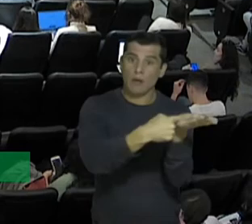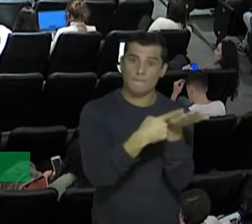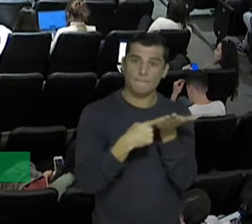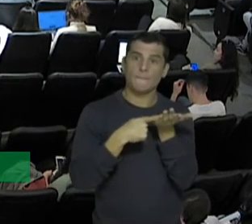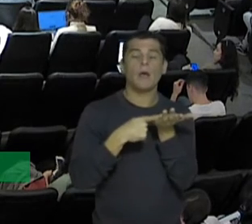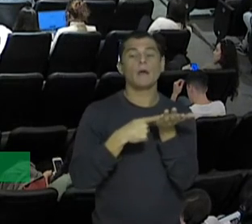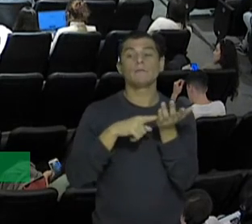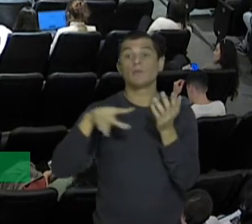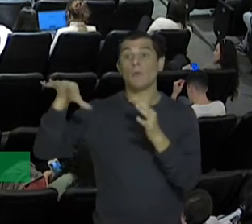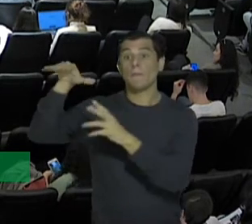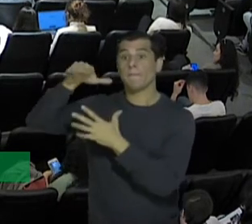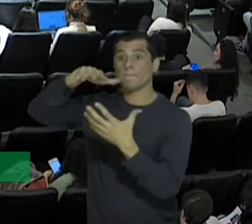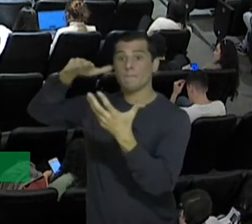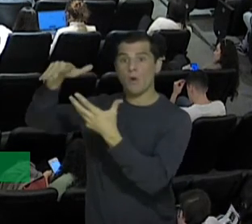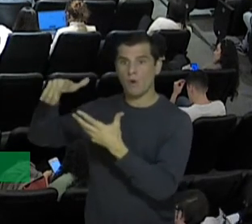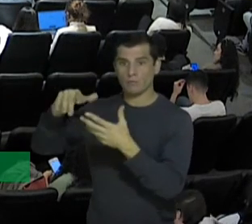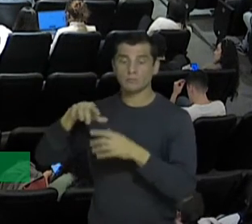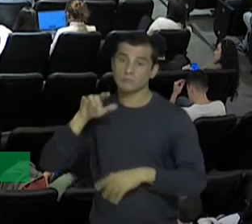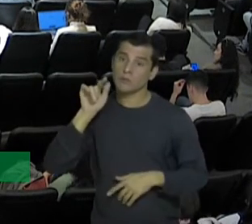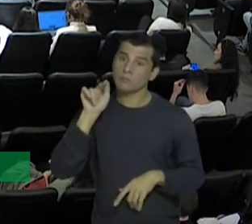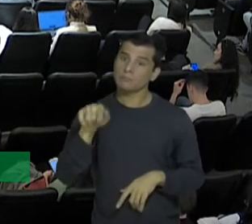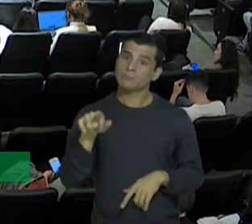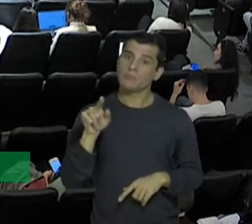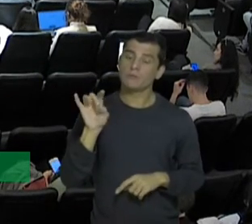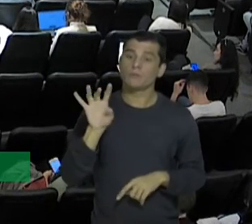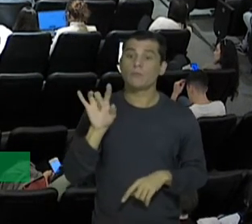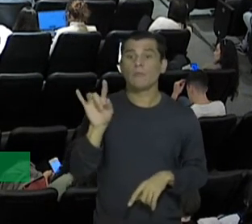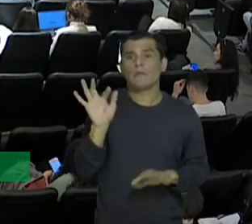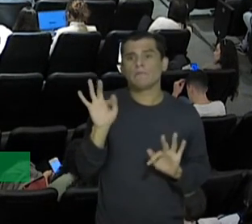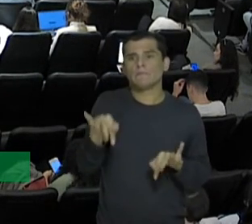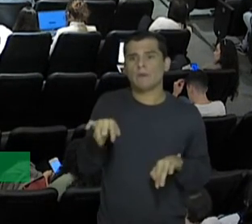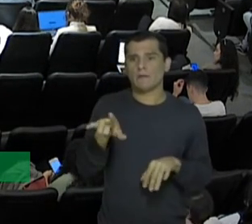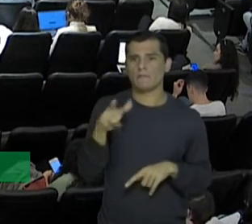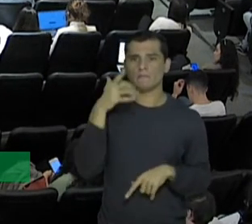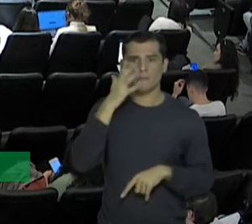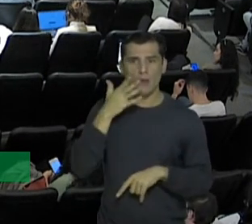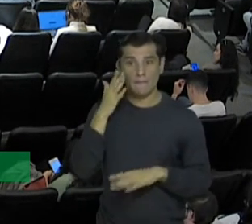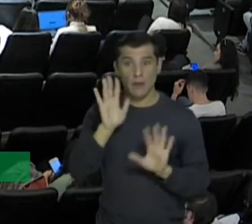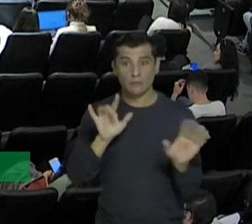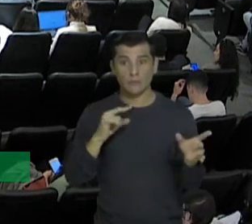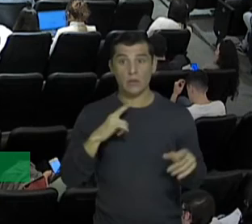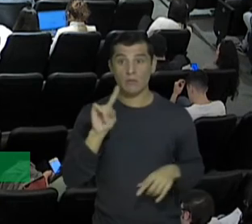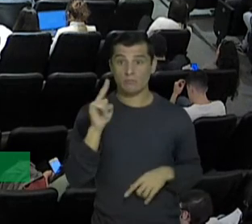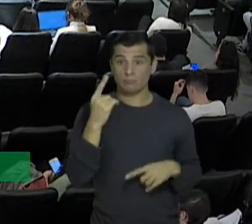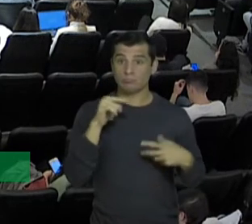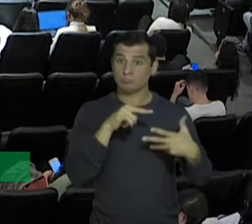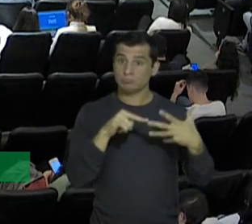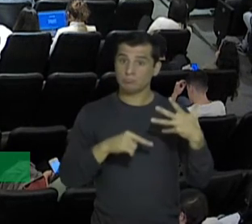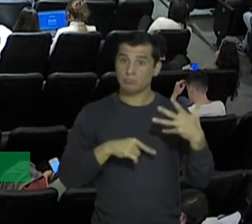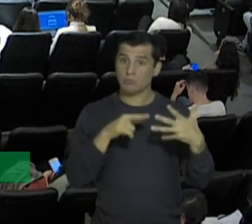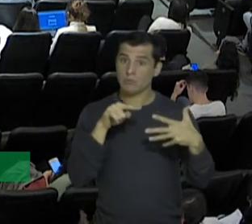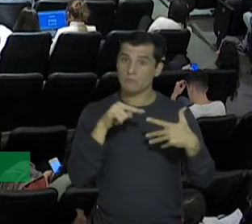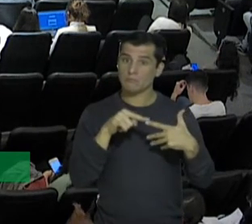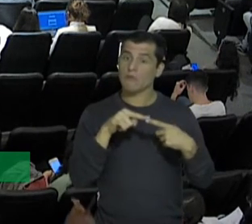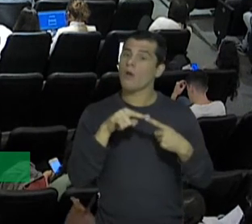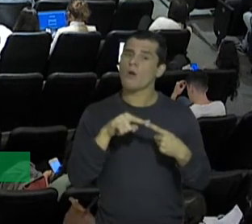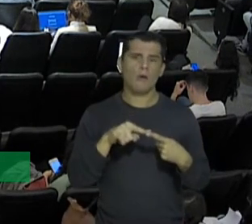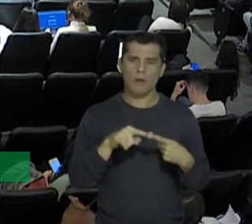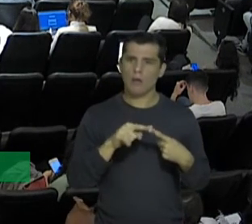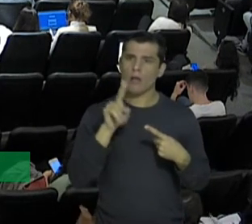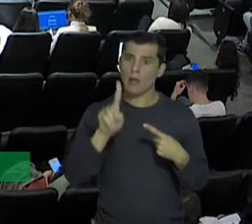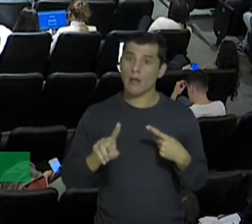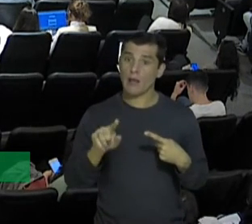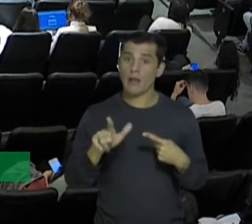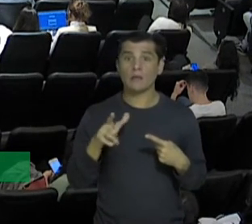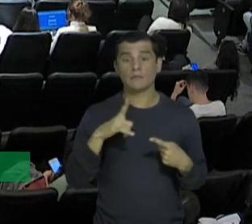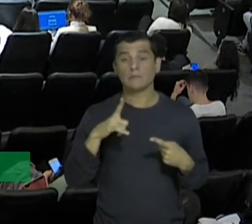então só para encerrar a minha fala e dizer que um dos pontos das apresentações de vocês e que já foi dito por cada um de vocês é